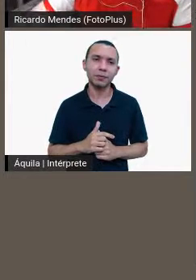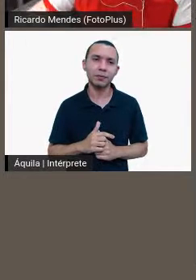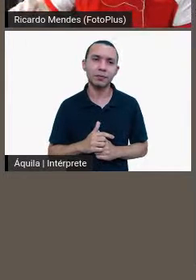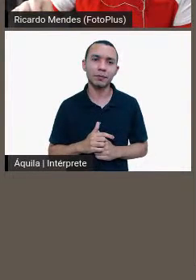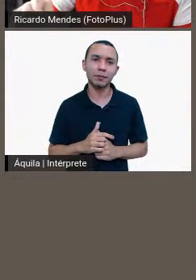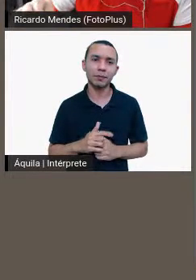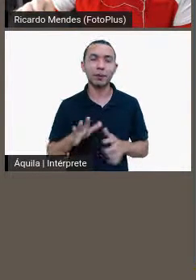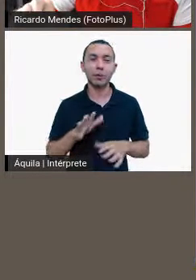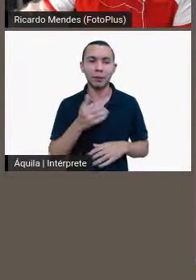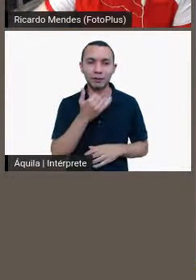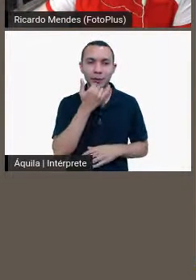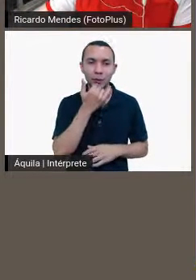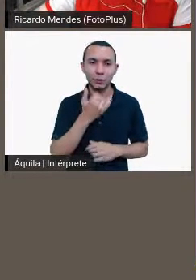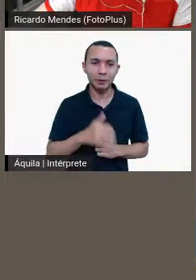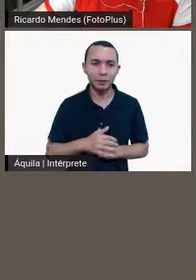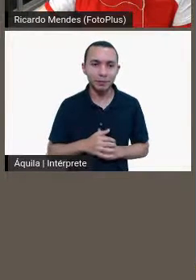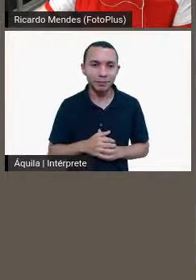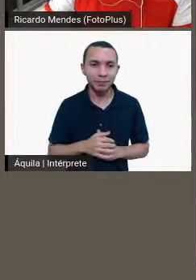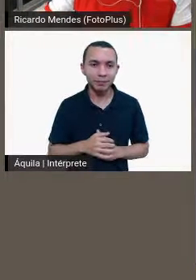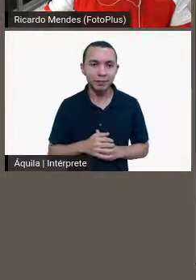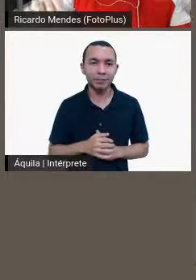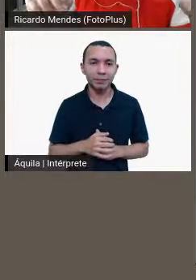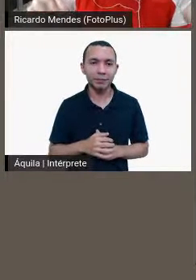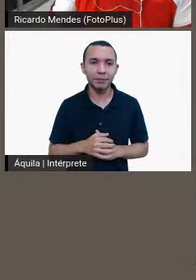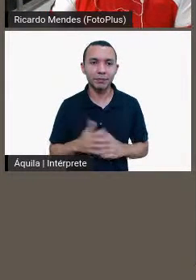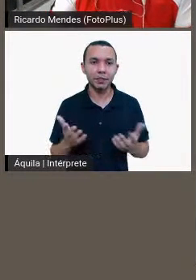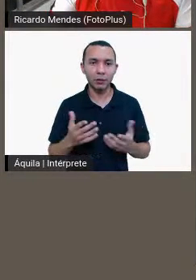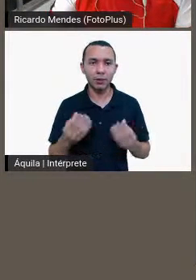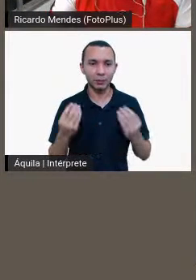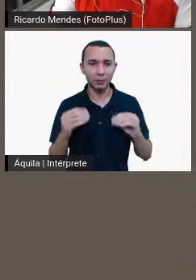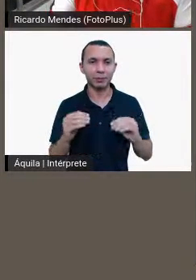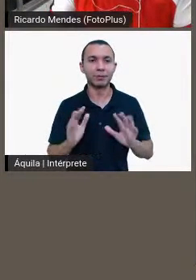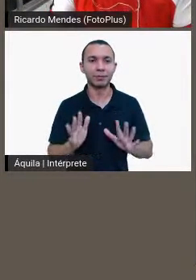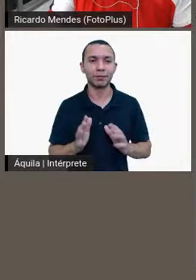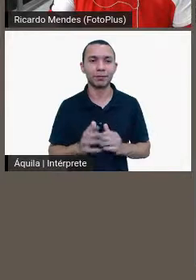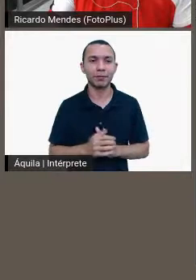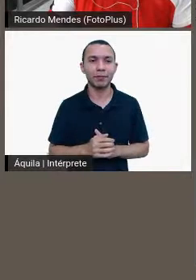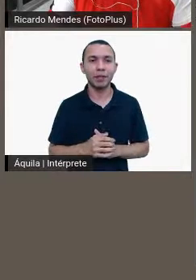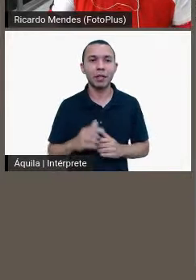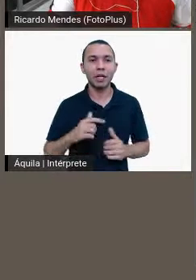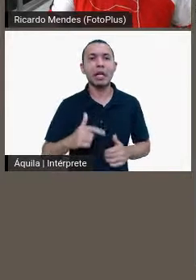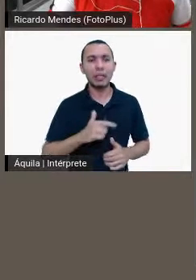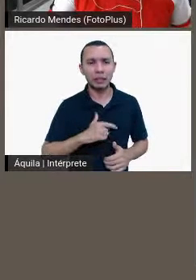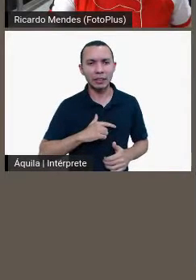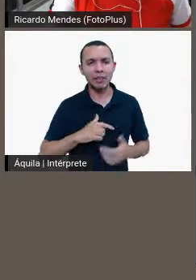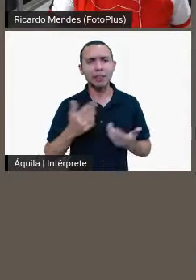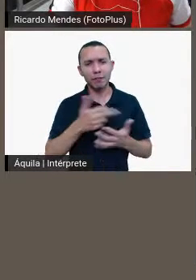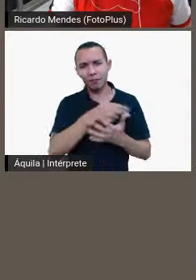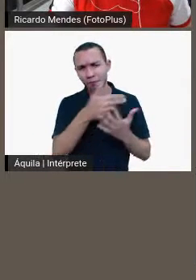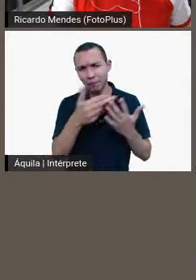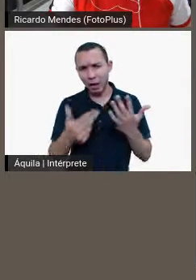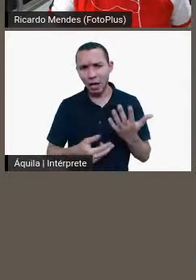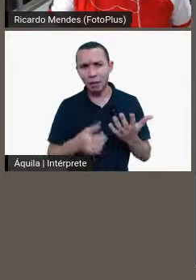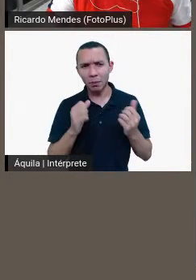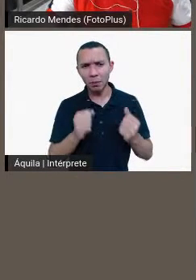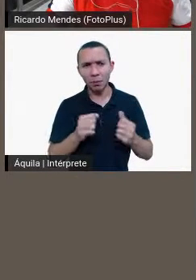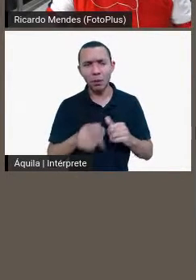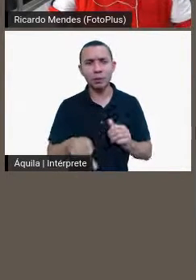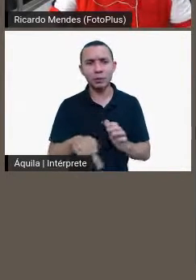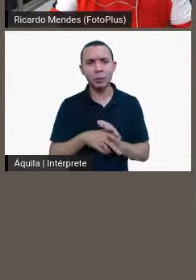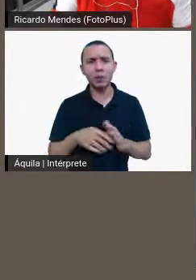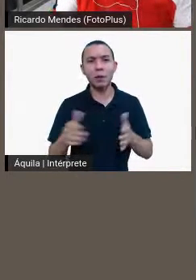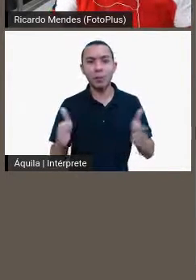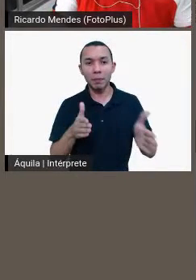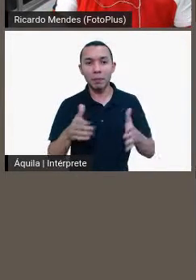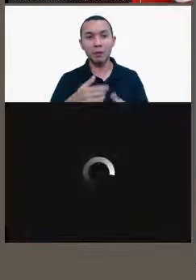Opa, desculpe. Vai ficar assim, é isso. Existem várias possibilidades em aberto no recorte temporal das 6 primeiras décadas